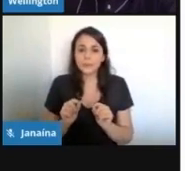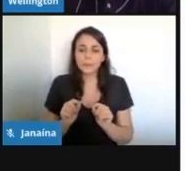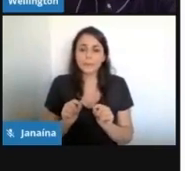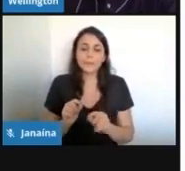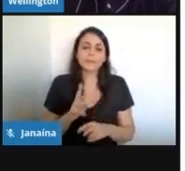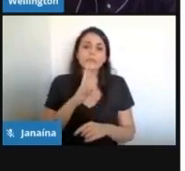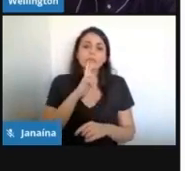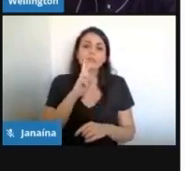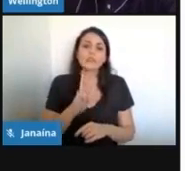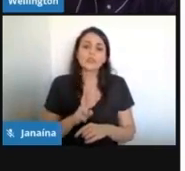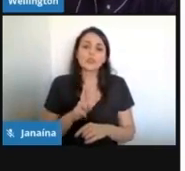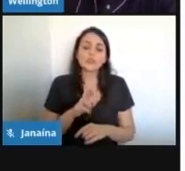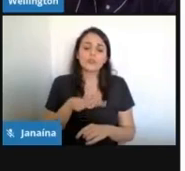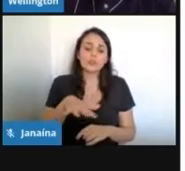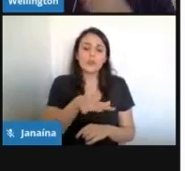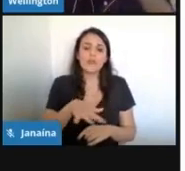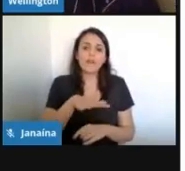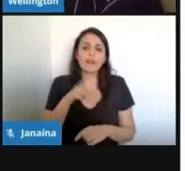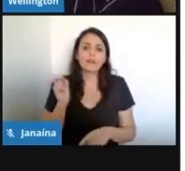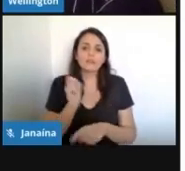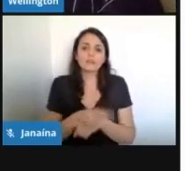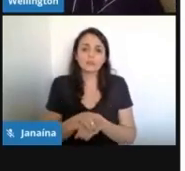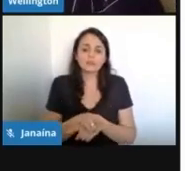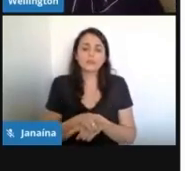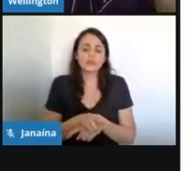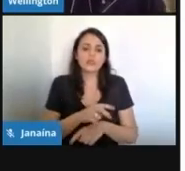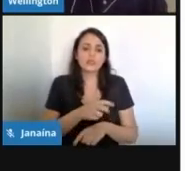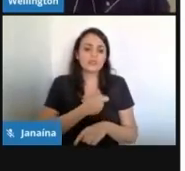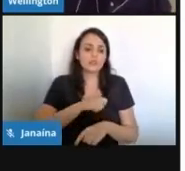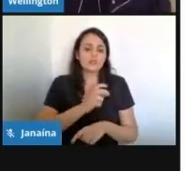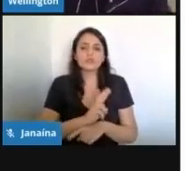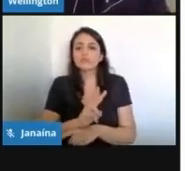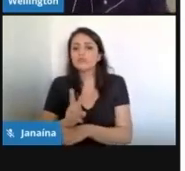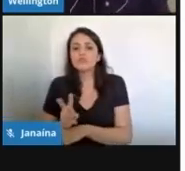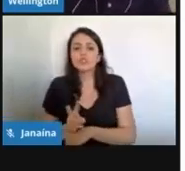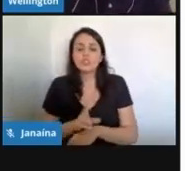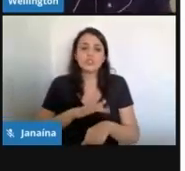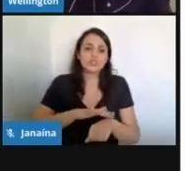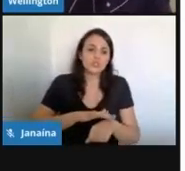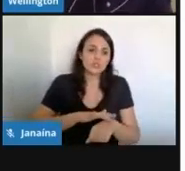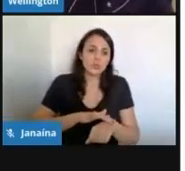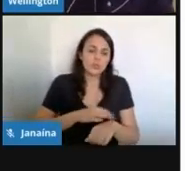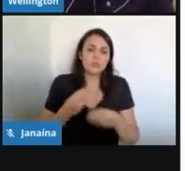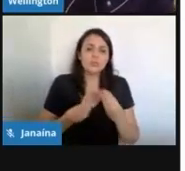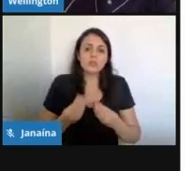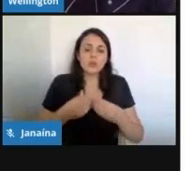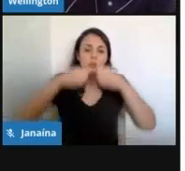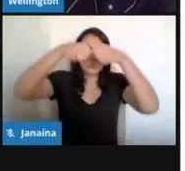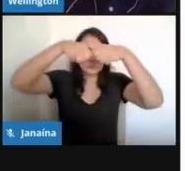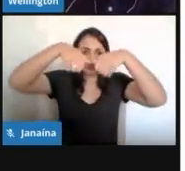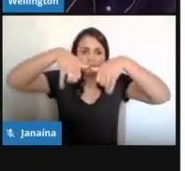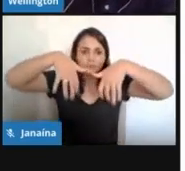resultados em relação à área de inserção da vigilância de doenças crônicas no organograma, né, da gestão